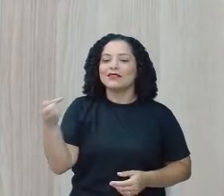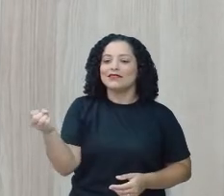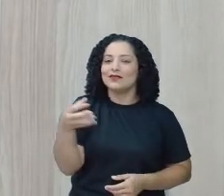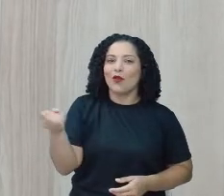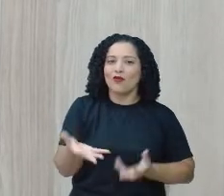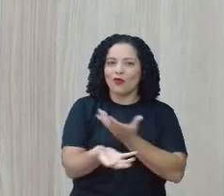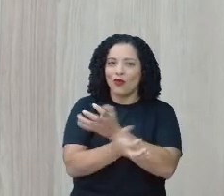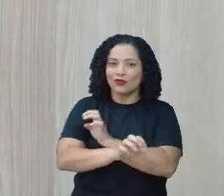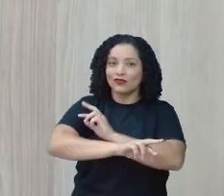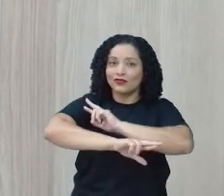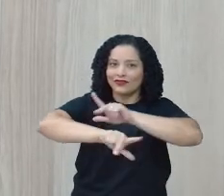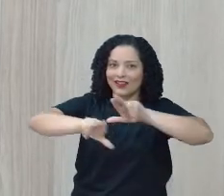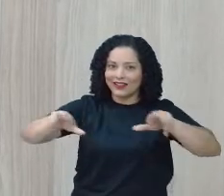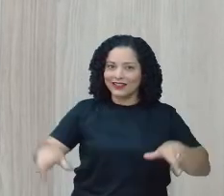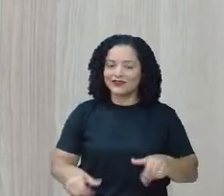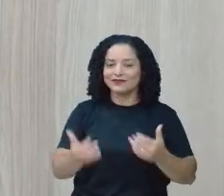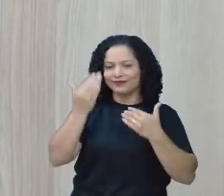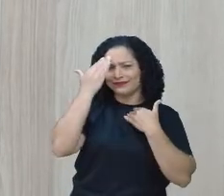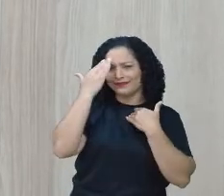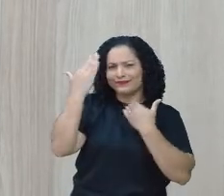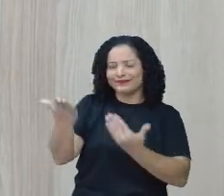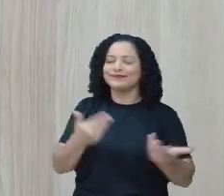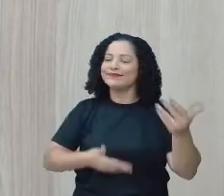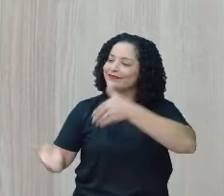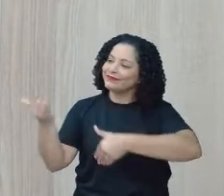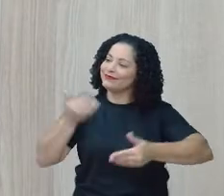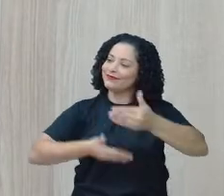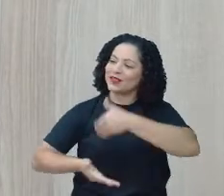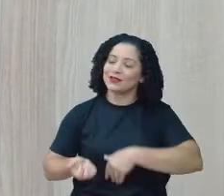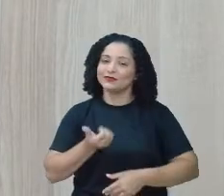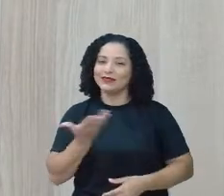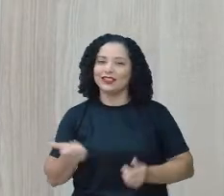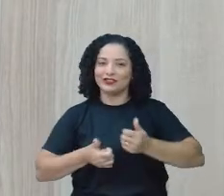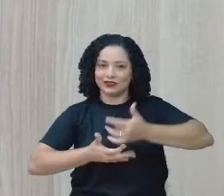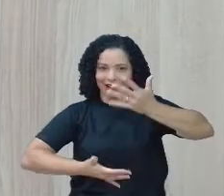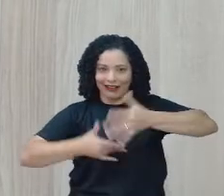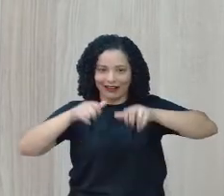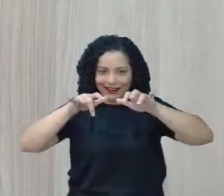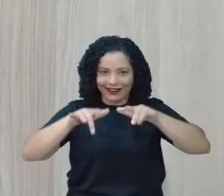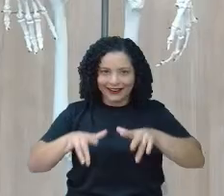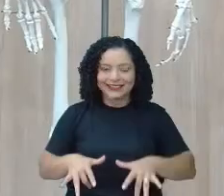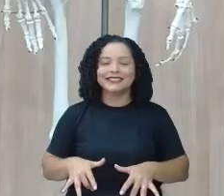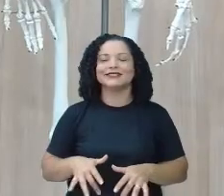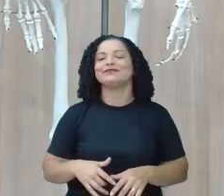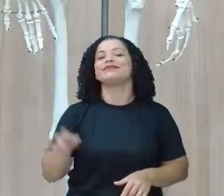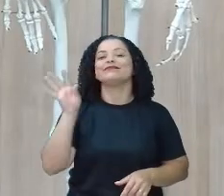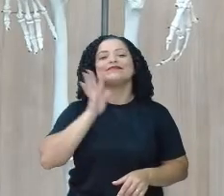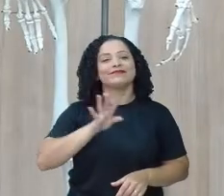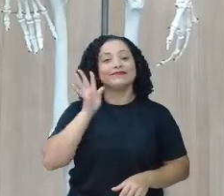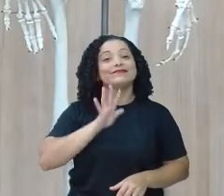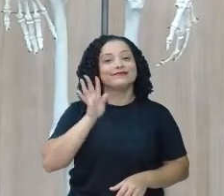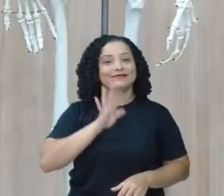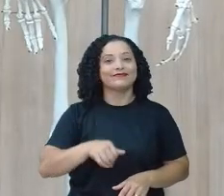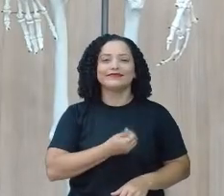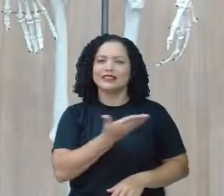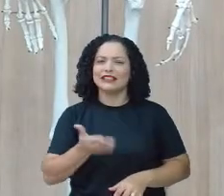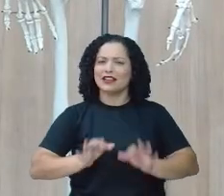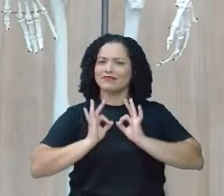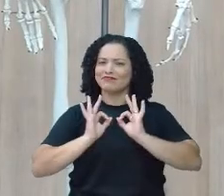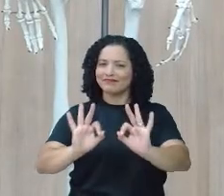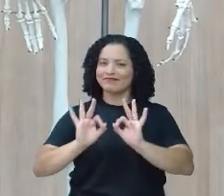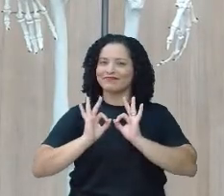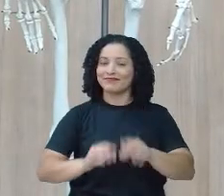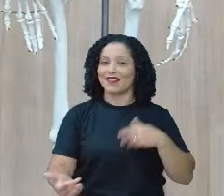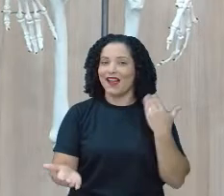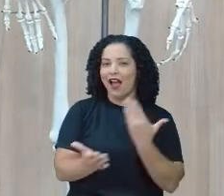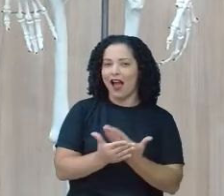professora? Então eu já estou agradecendo aqui a presença deles e essa interação muito boa. Legal, pessoal. Veja, isso torna a nossa aula